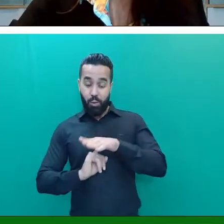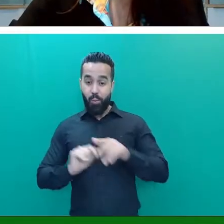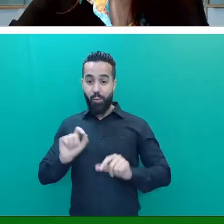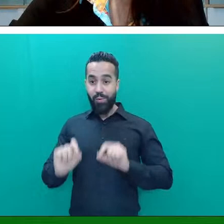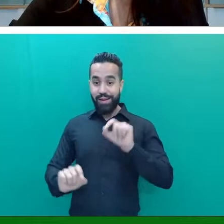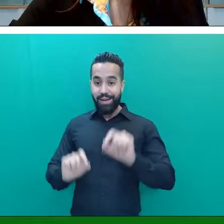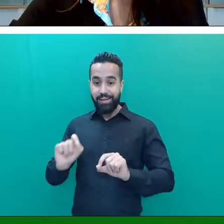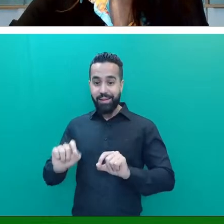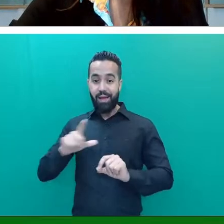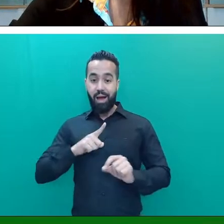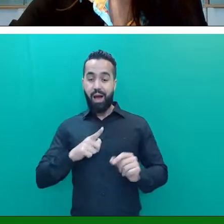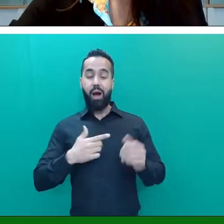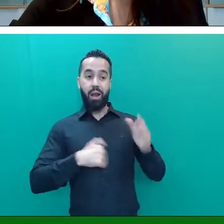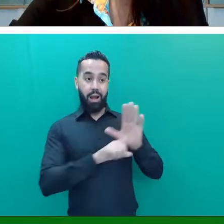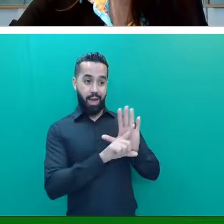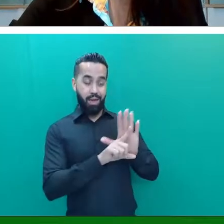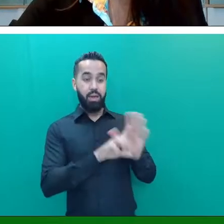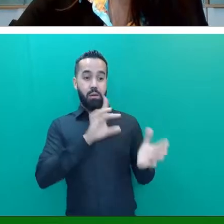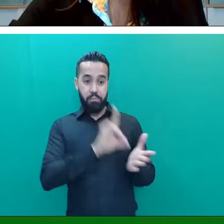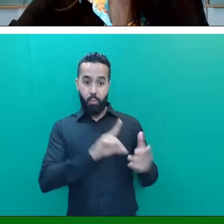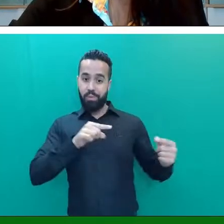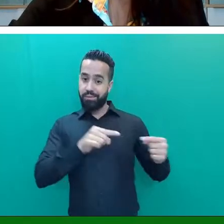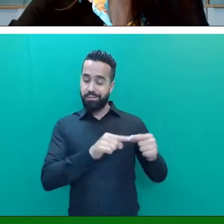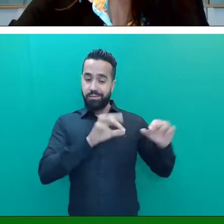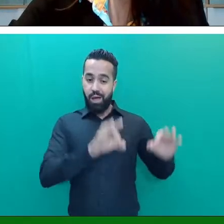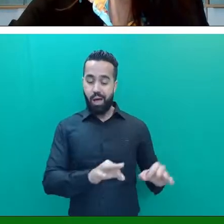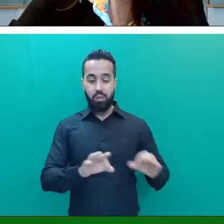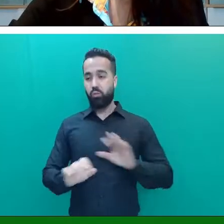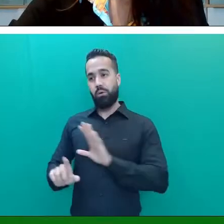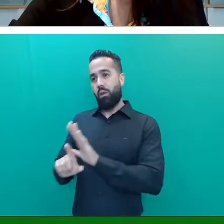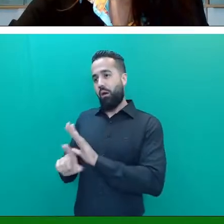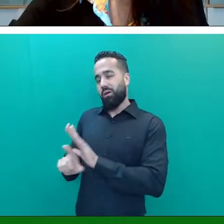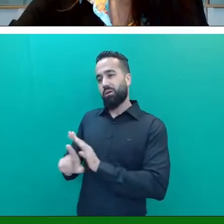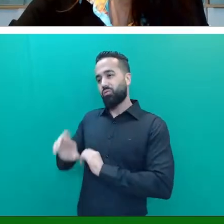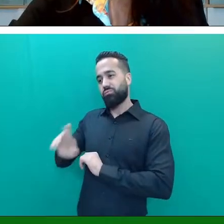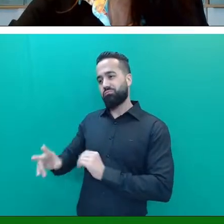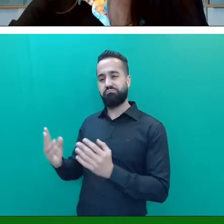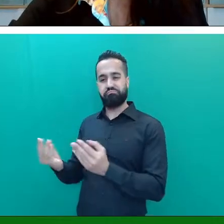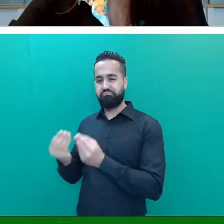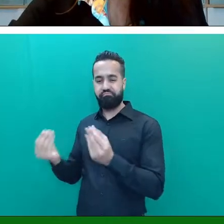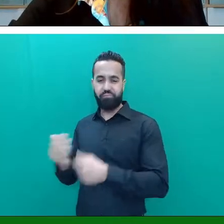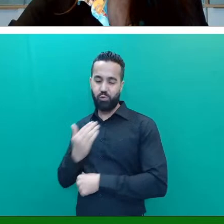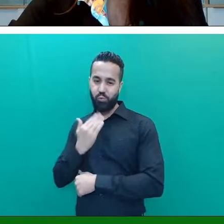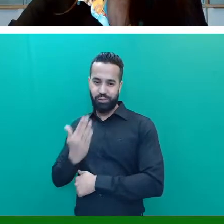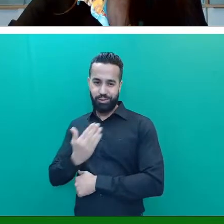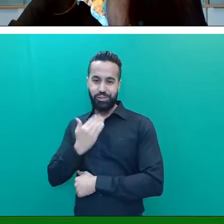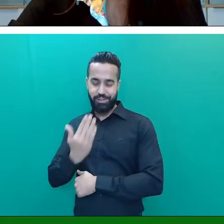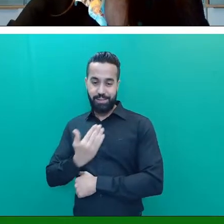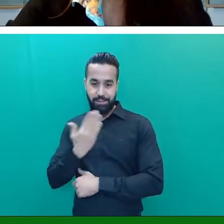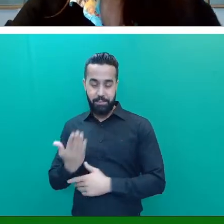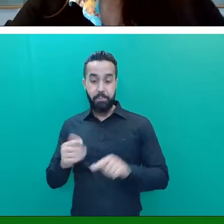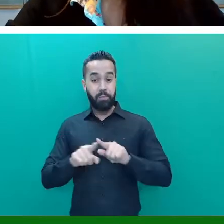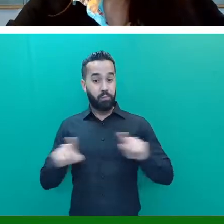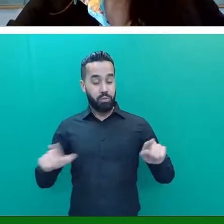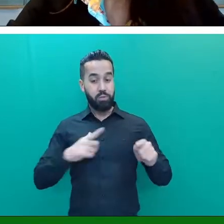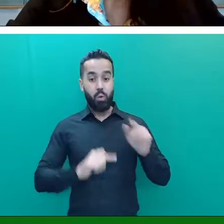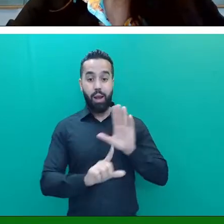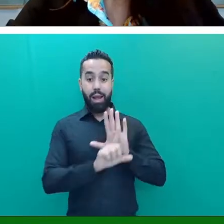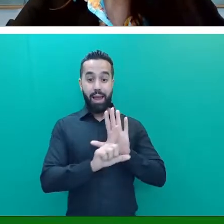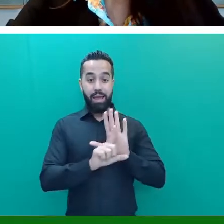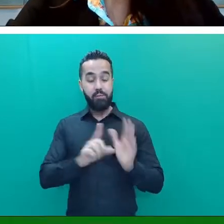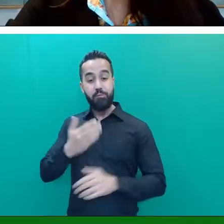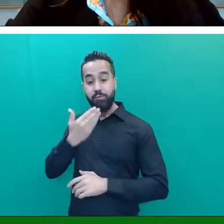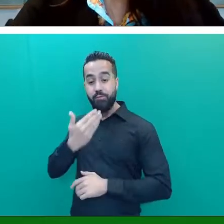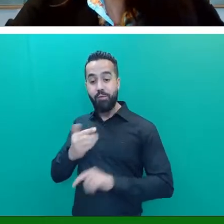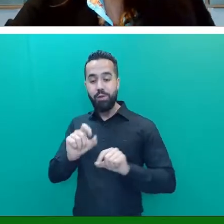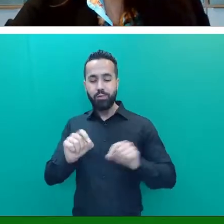não pega. No caso das literaturas africanas, é uma lei que favoreceu, que tem estimulado,